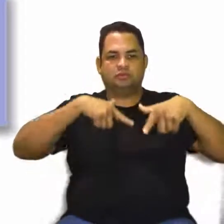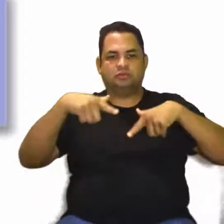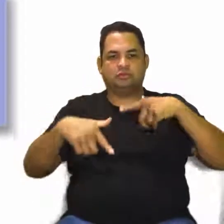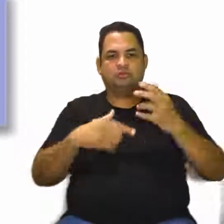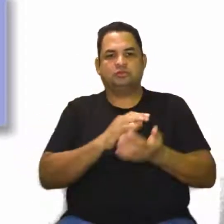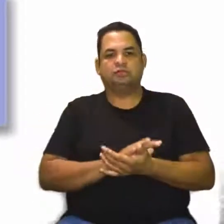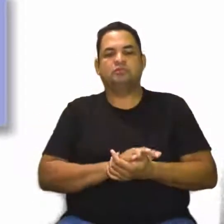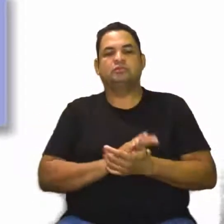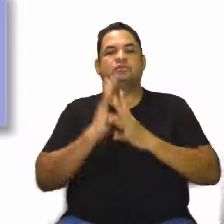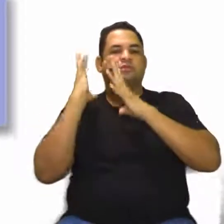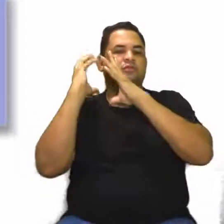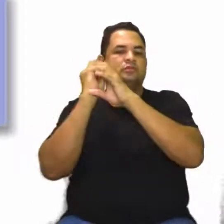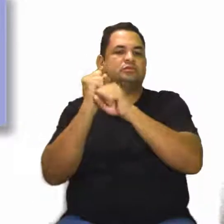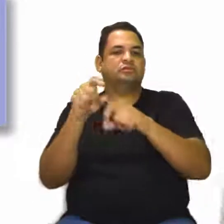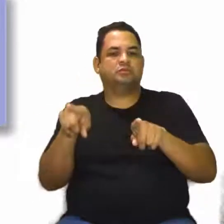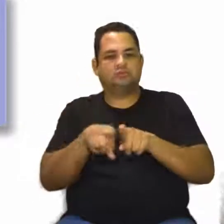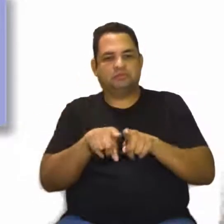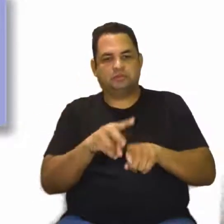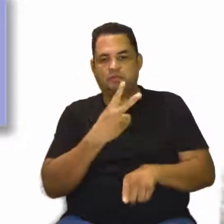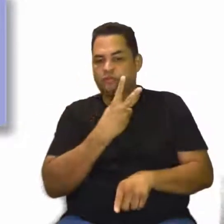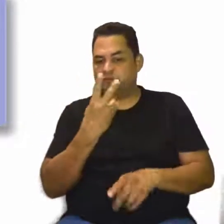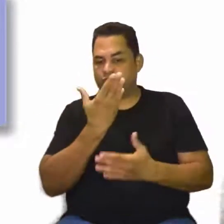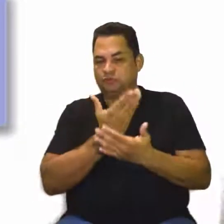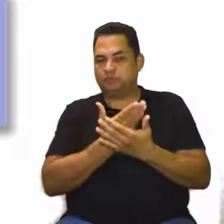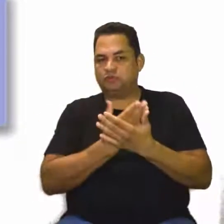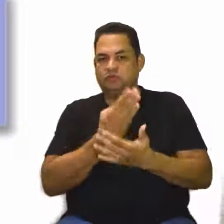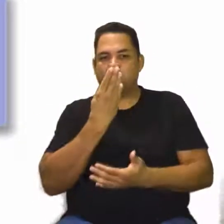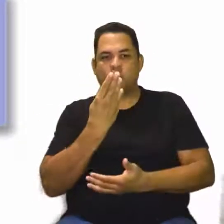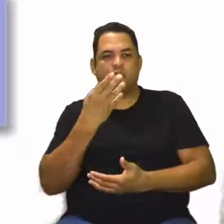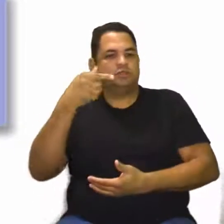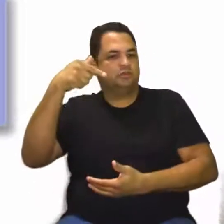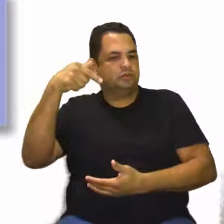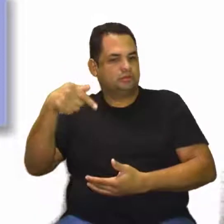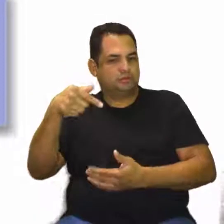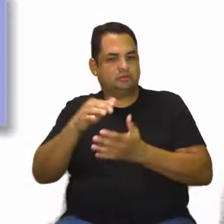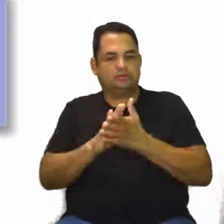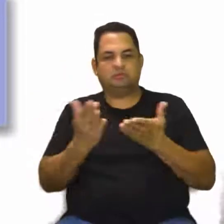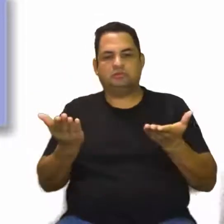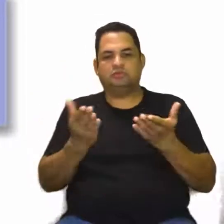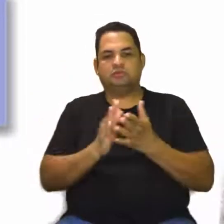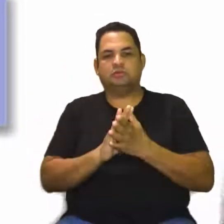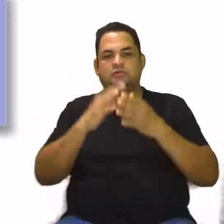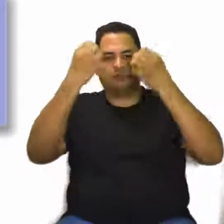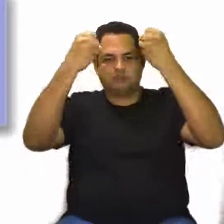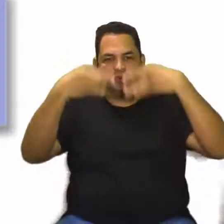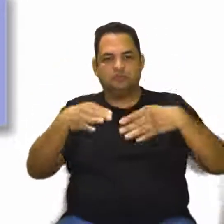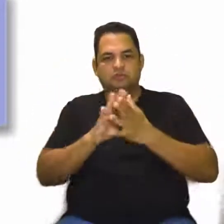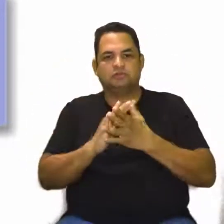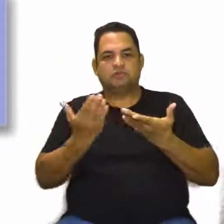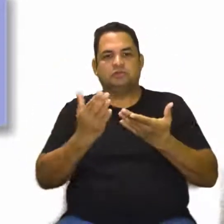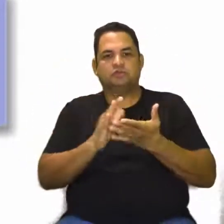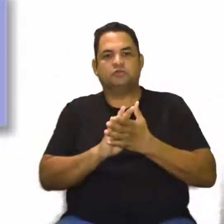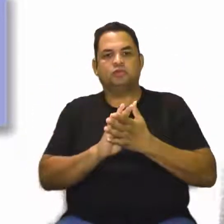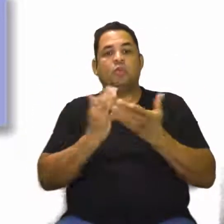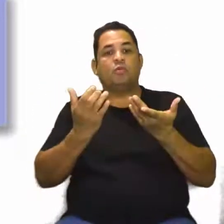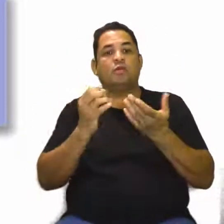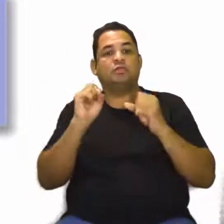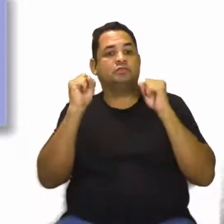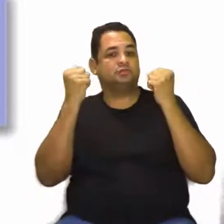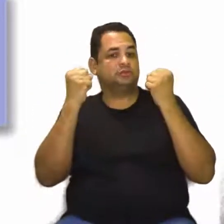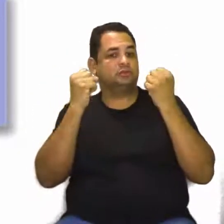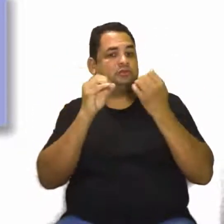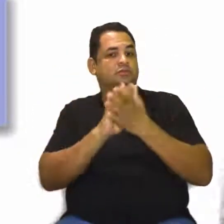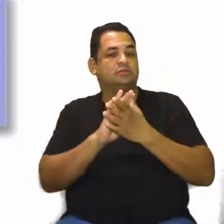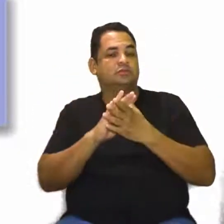trabalho. Vamos revisar mais duas aulas, que é a aula 4 e a aula 7, que falou sobre aptidão física e